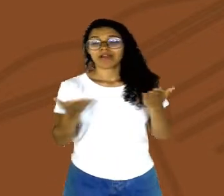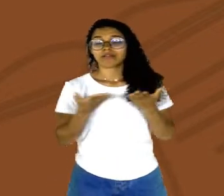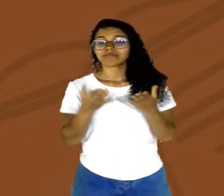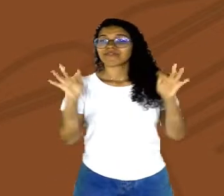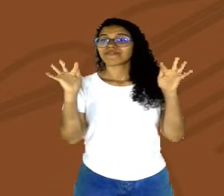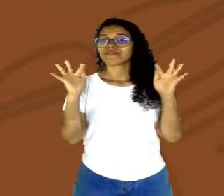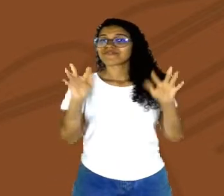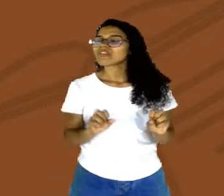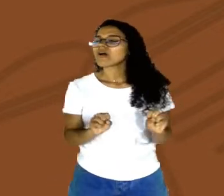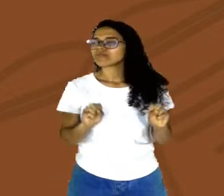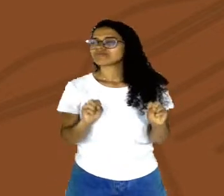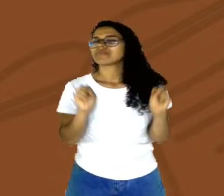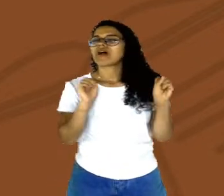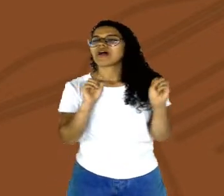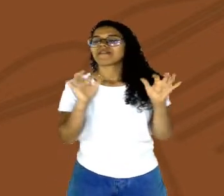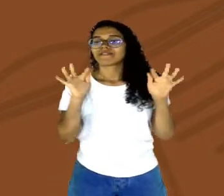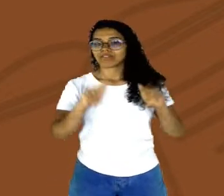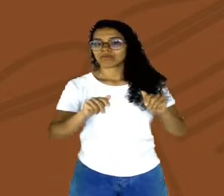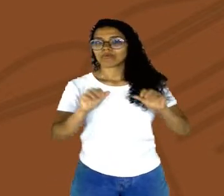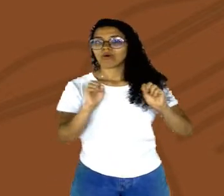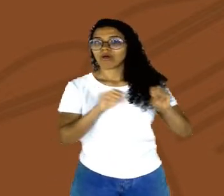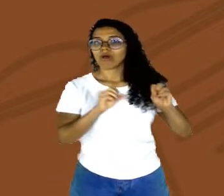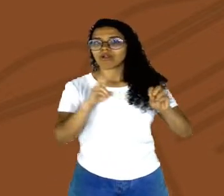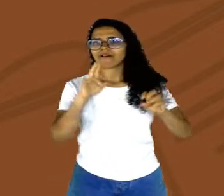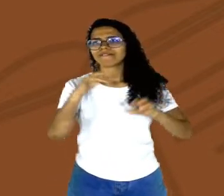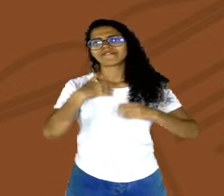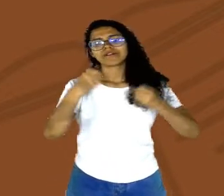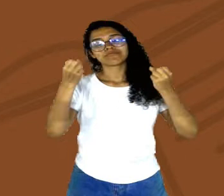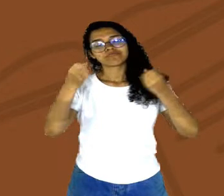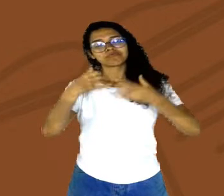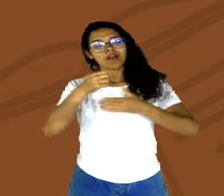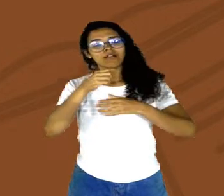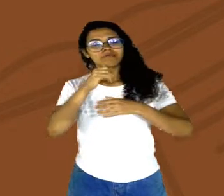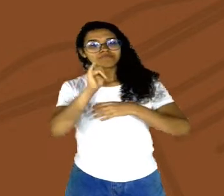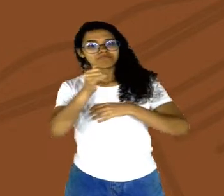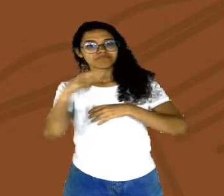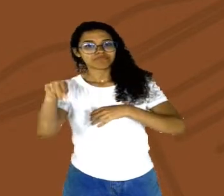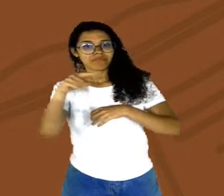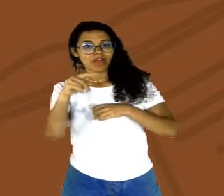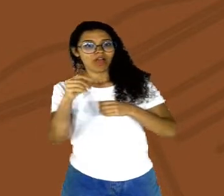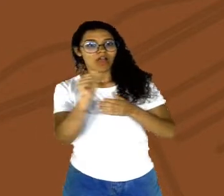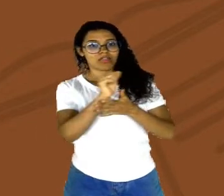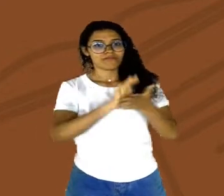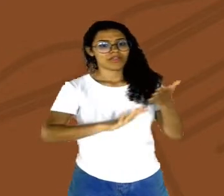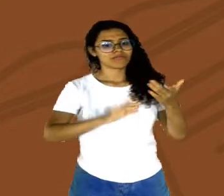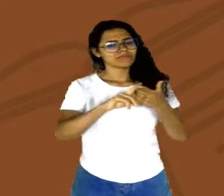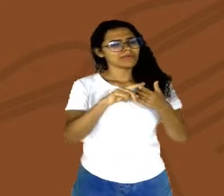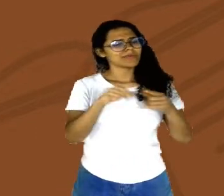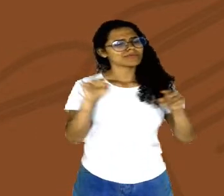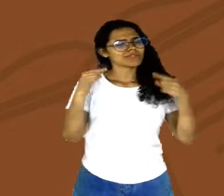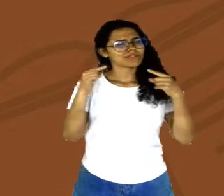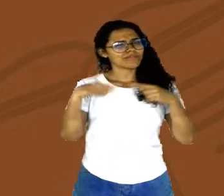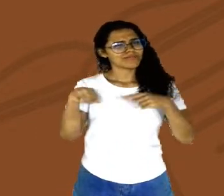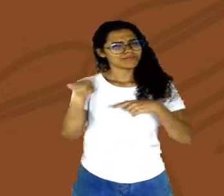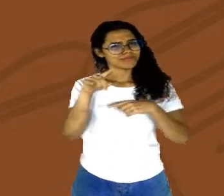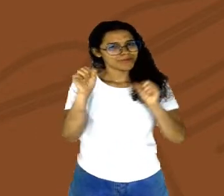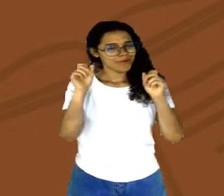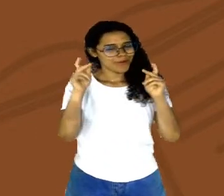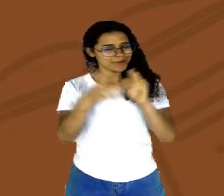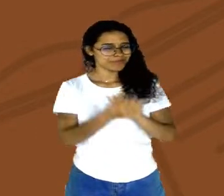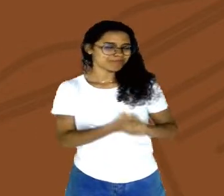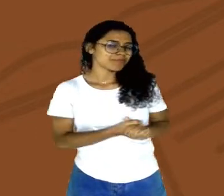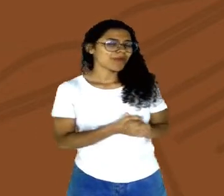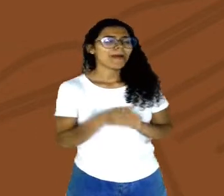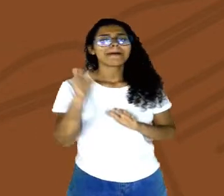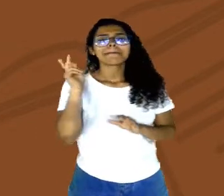nossa aula com algumas atividades e um breve desafio, ok? Muito bem, professor. Dentro